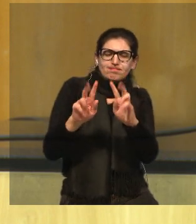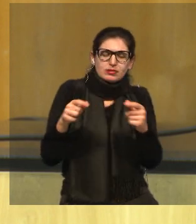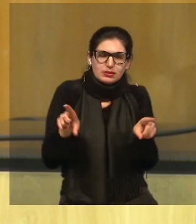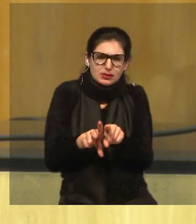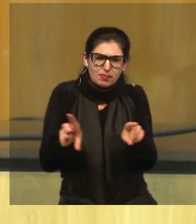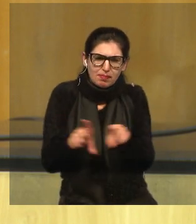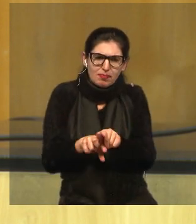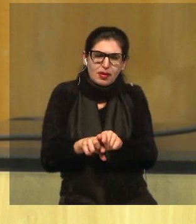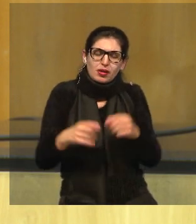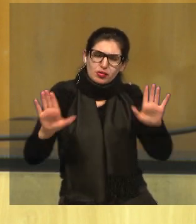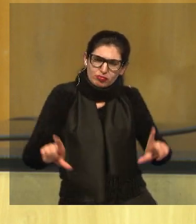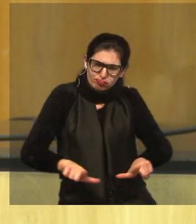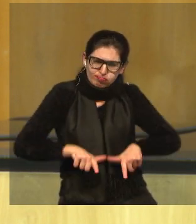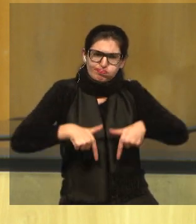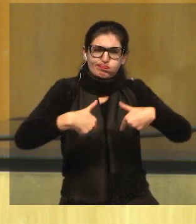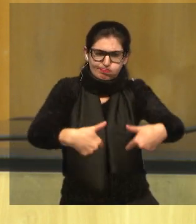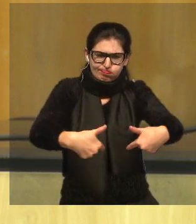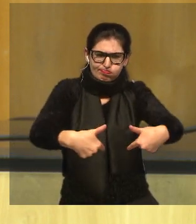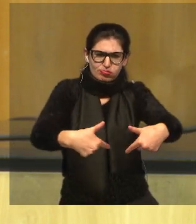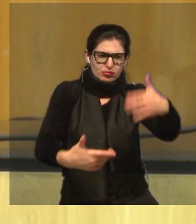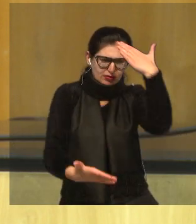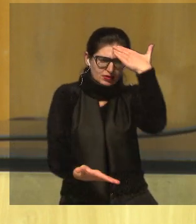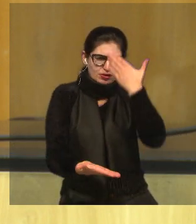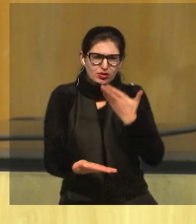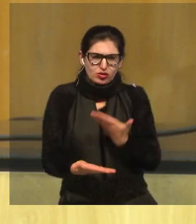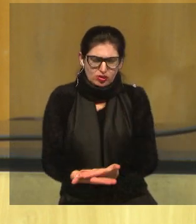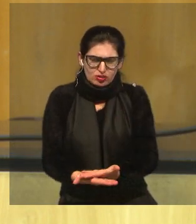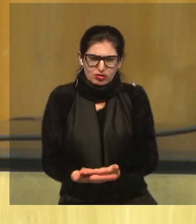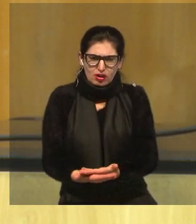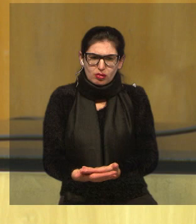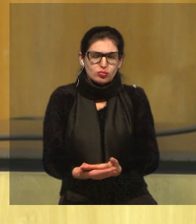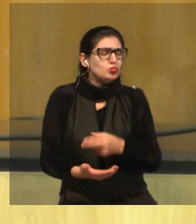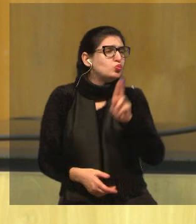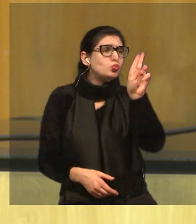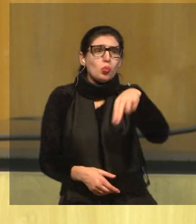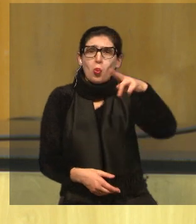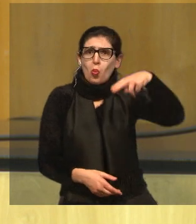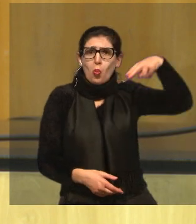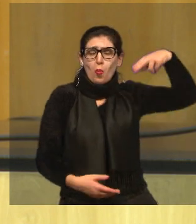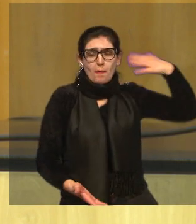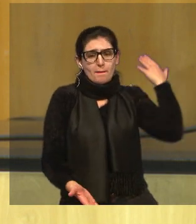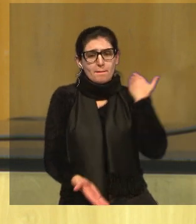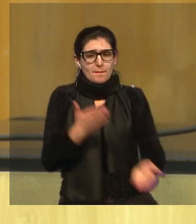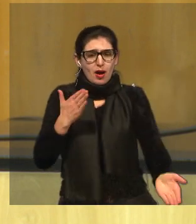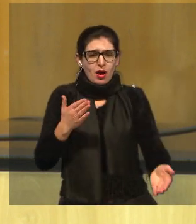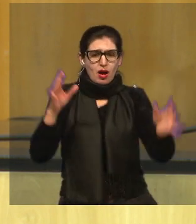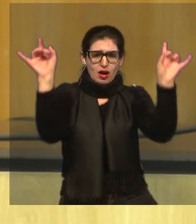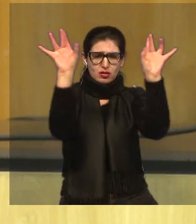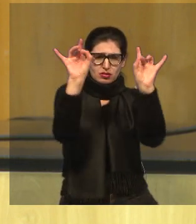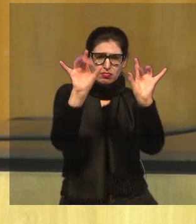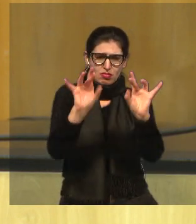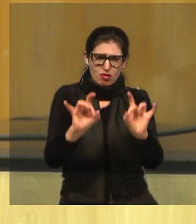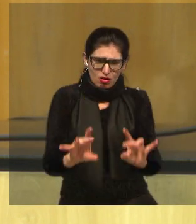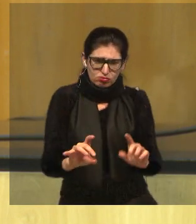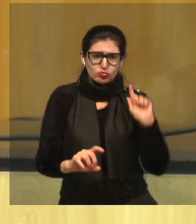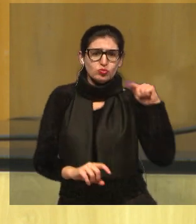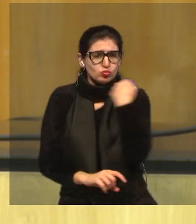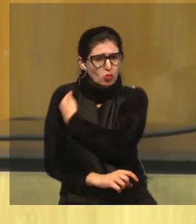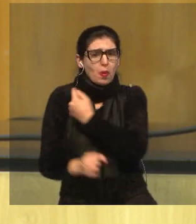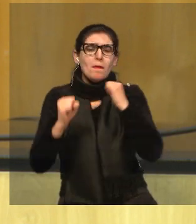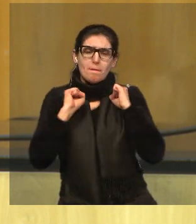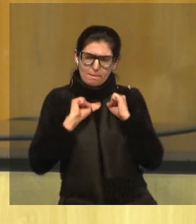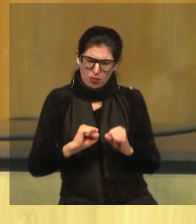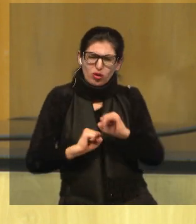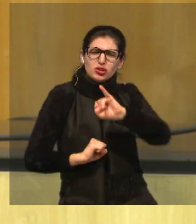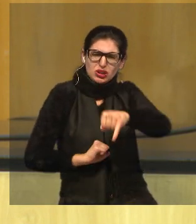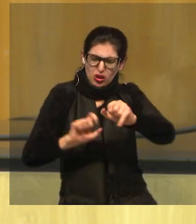para continuar lutando, para acreditar, para que a gente não perca a esperança realmente de que a gente pode fazer muito mais.